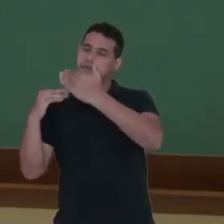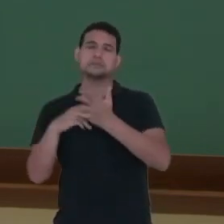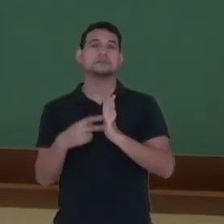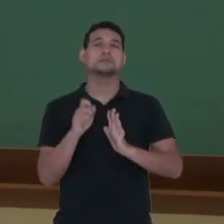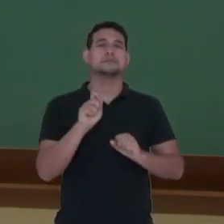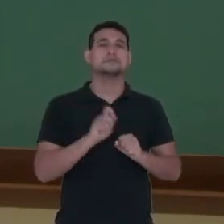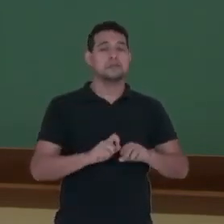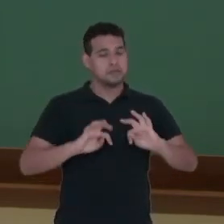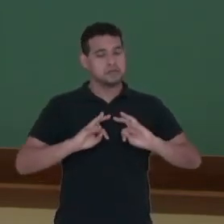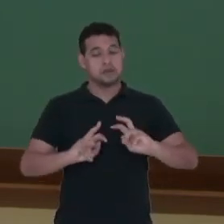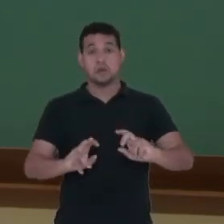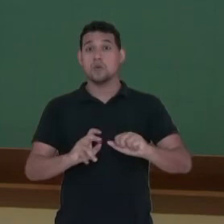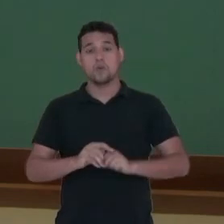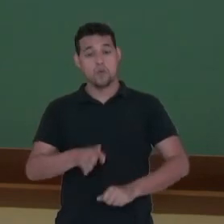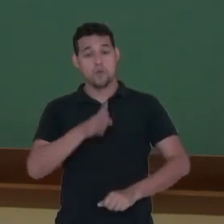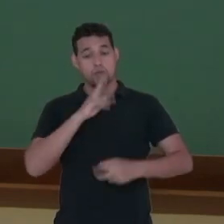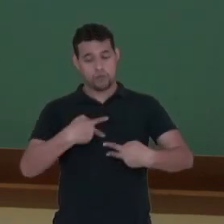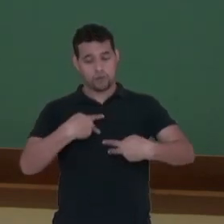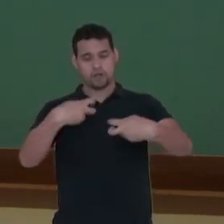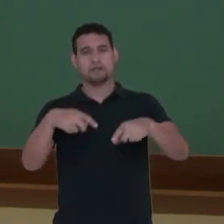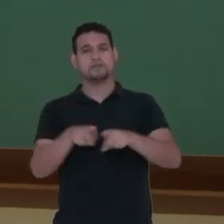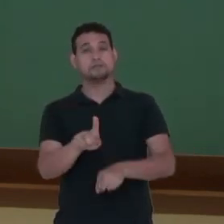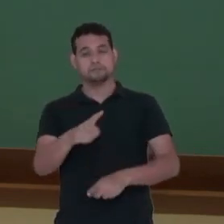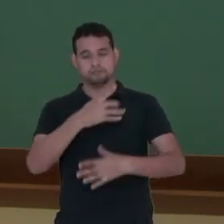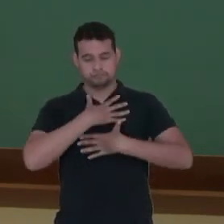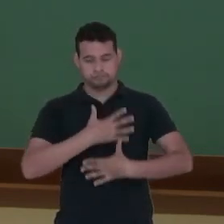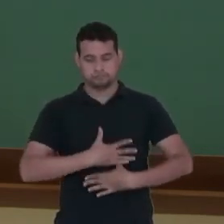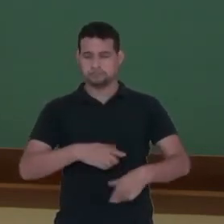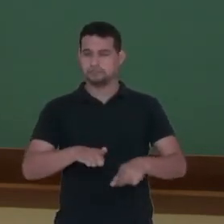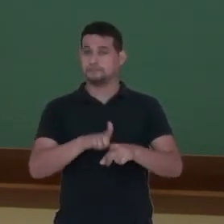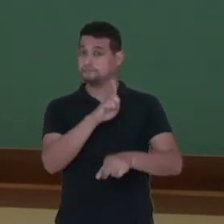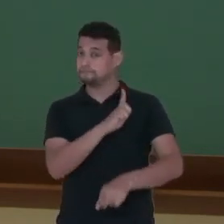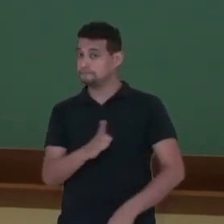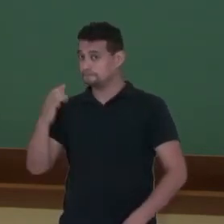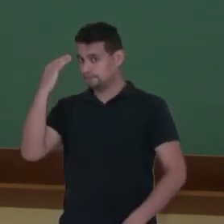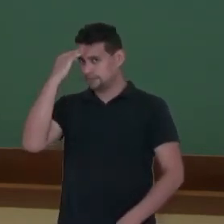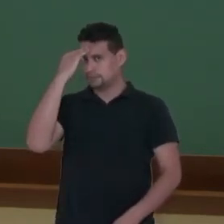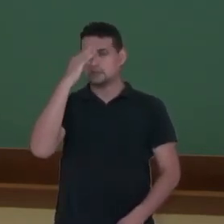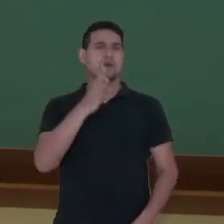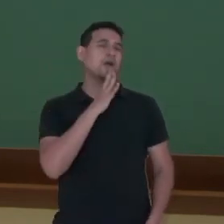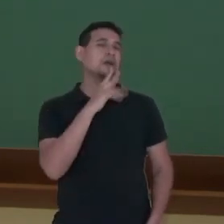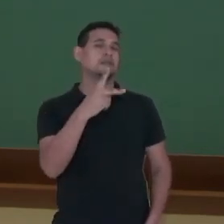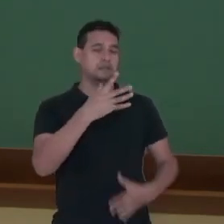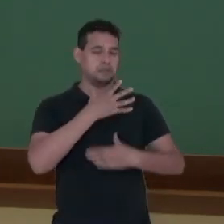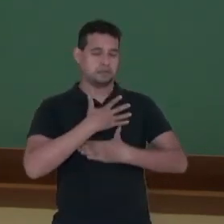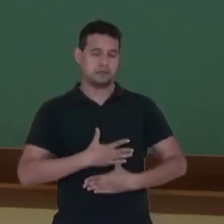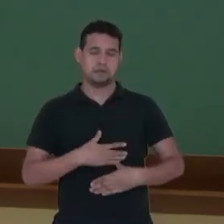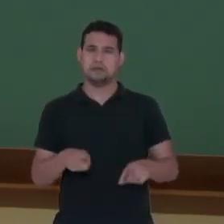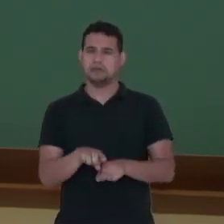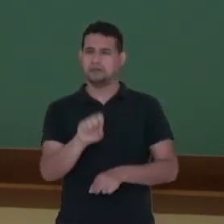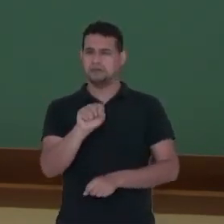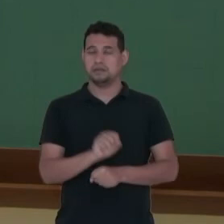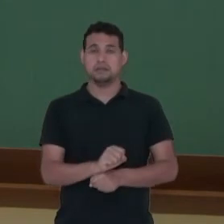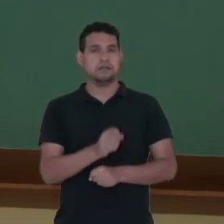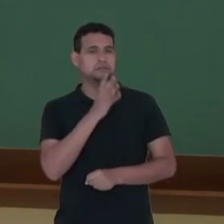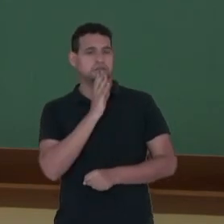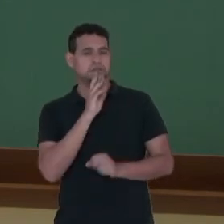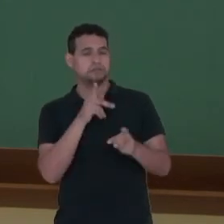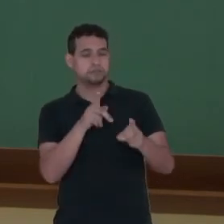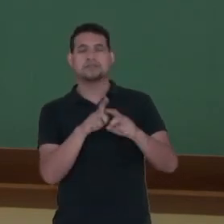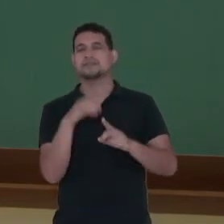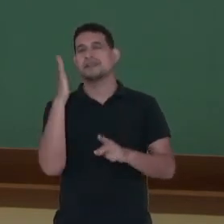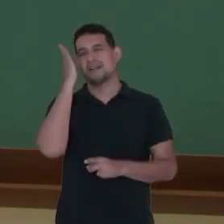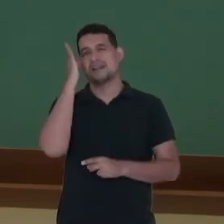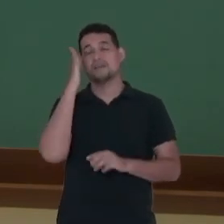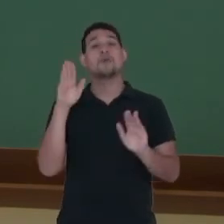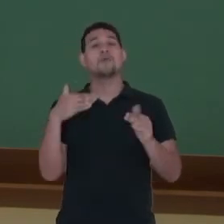o autoconhecimento do seu corpo e da sua mente. Então você vai conhecer o seu corpo, você vai conhecer e saber